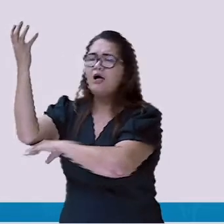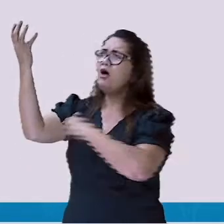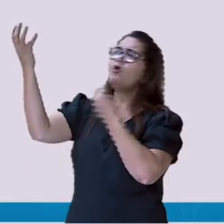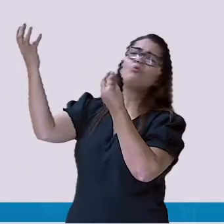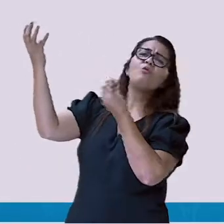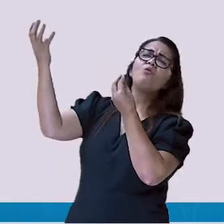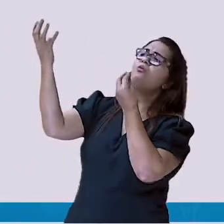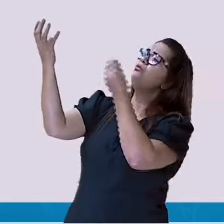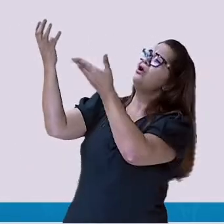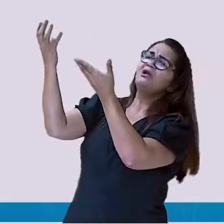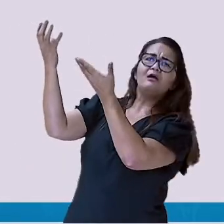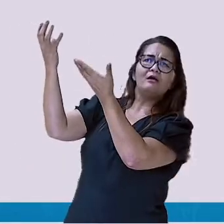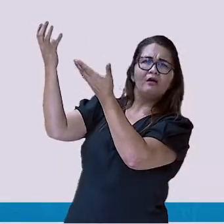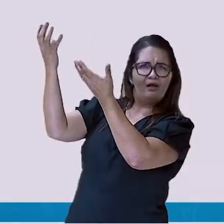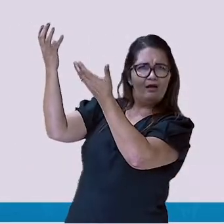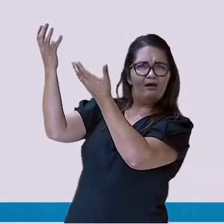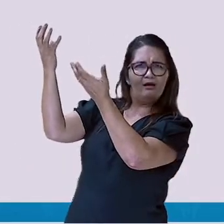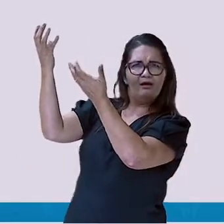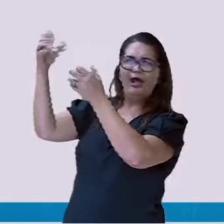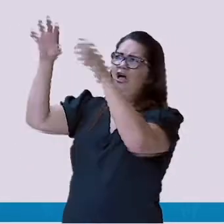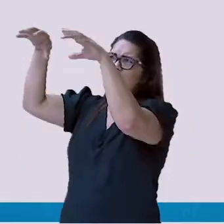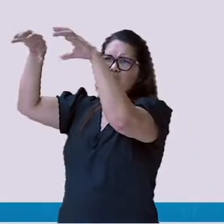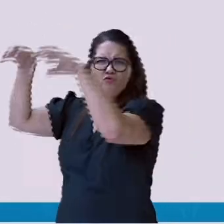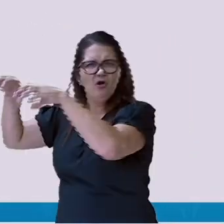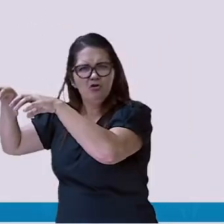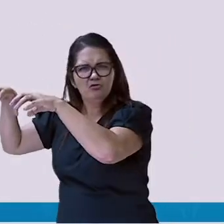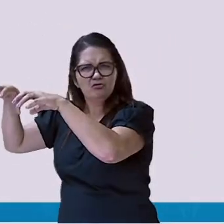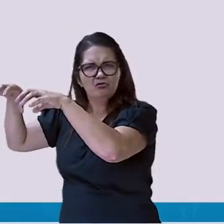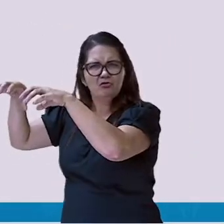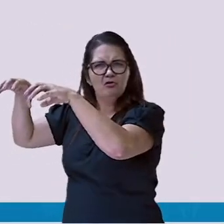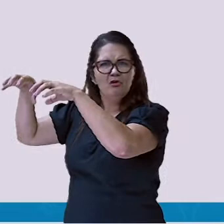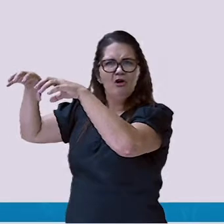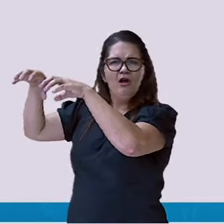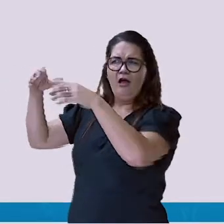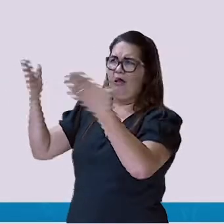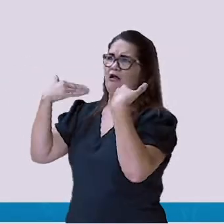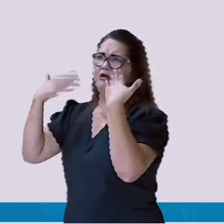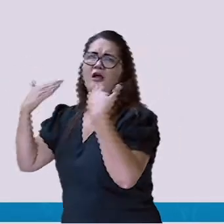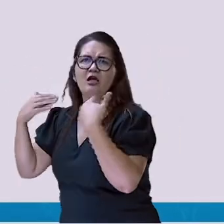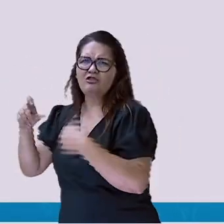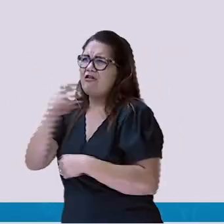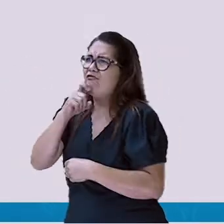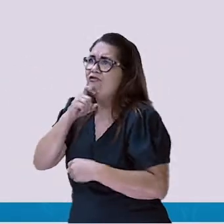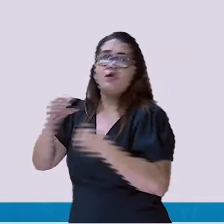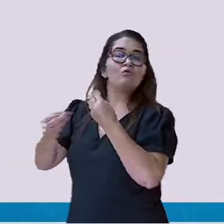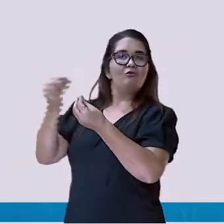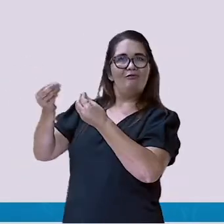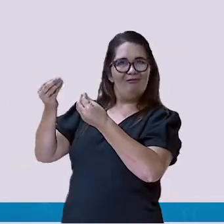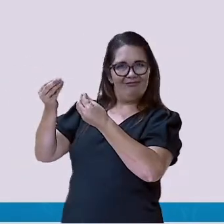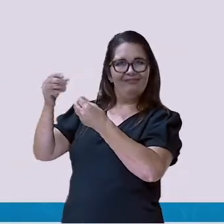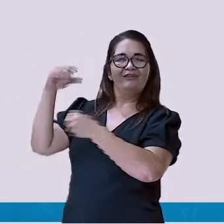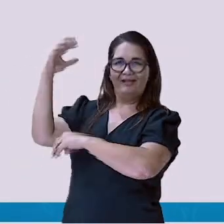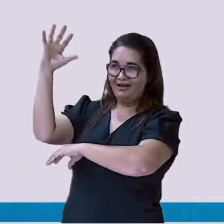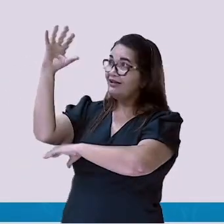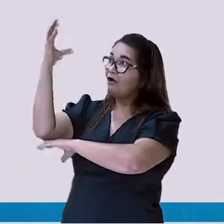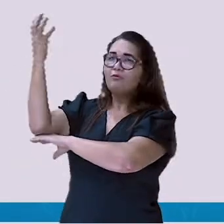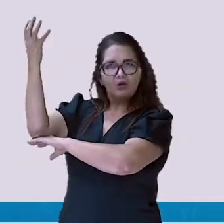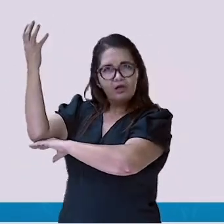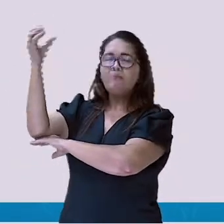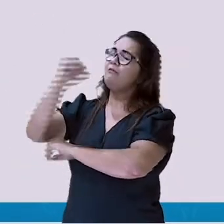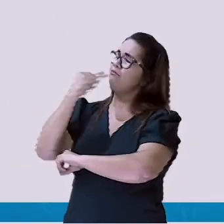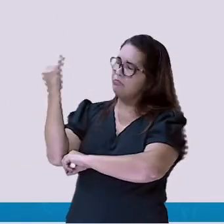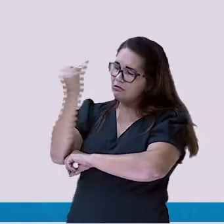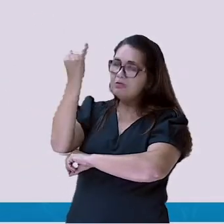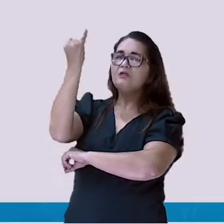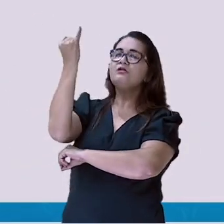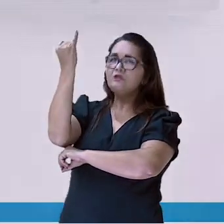que é constante? Sempre acontece em determinadas partes do ano aquele tipo de situação. Por